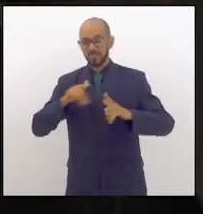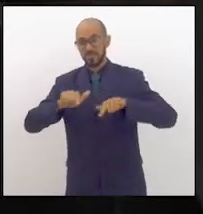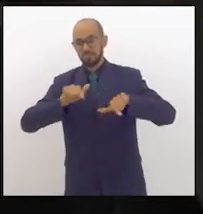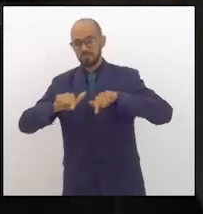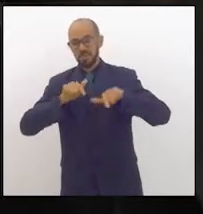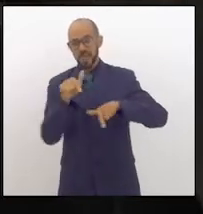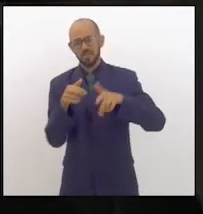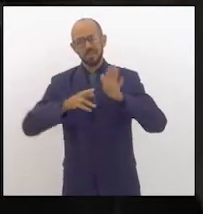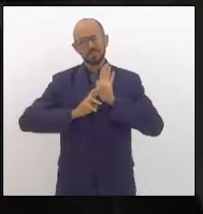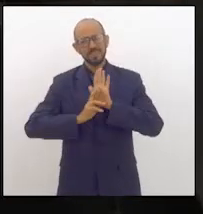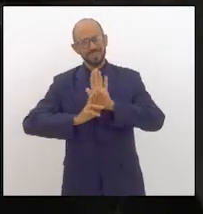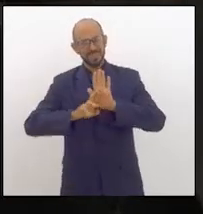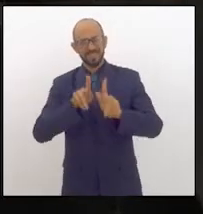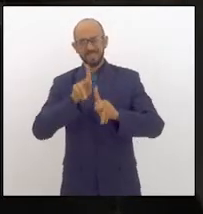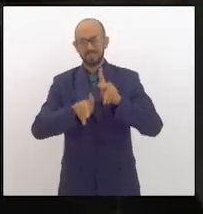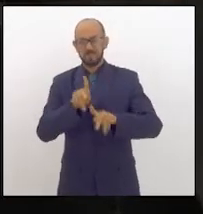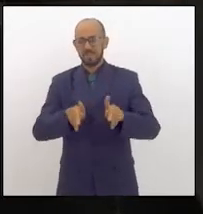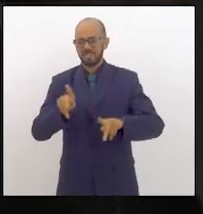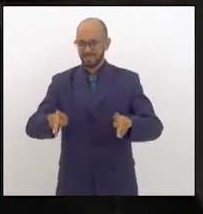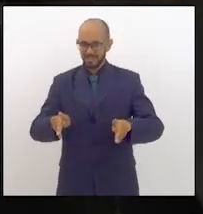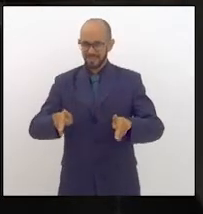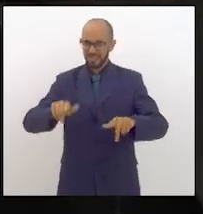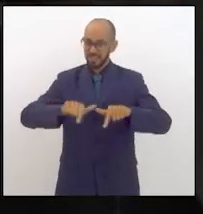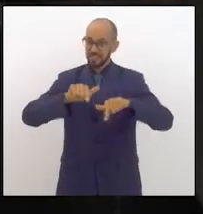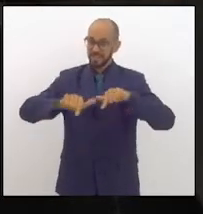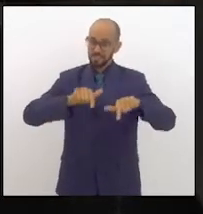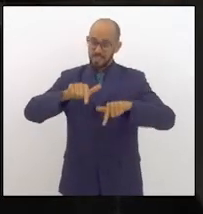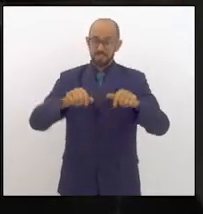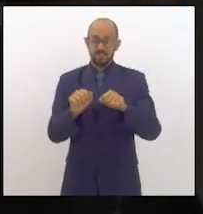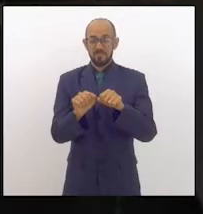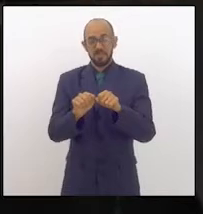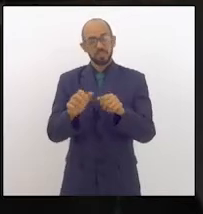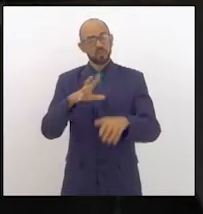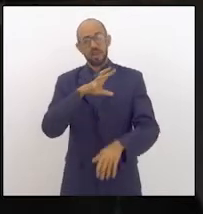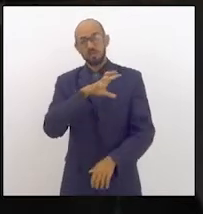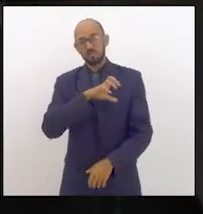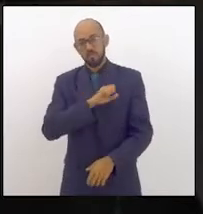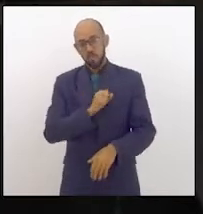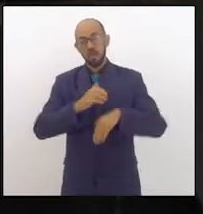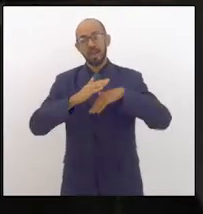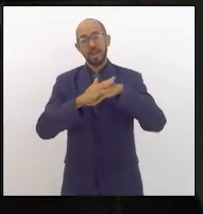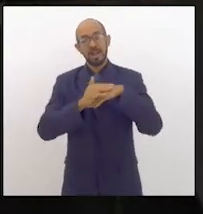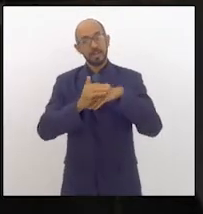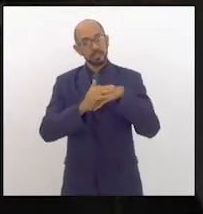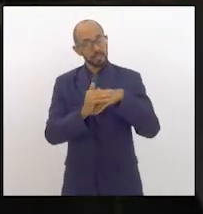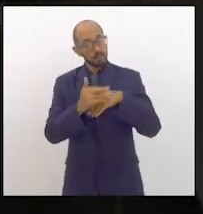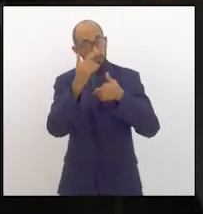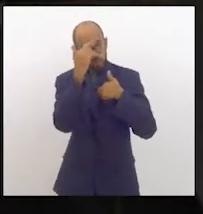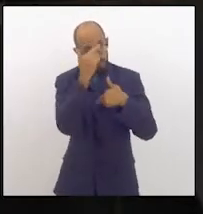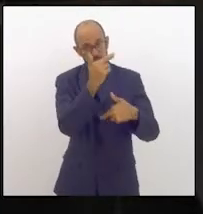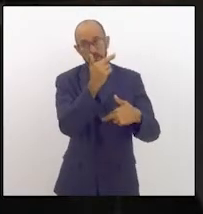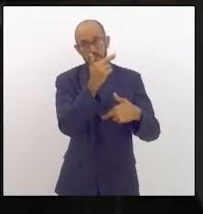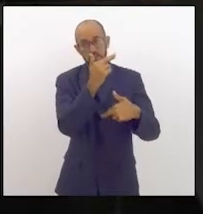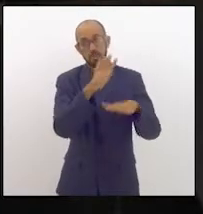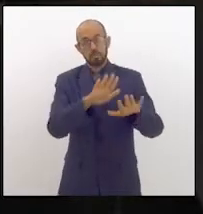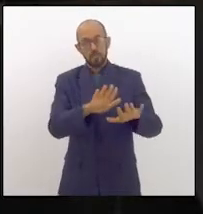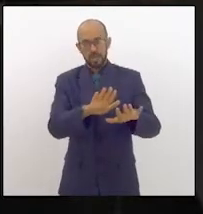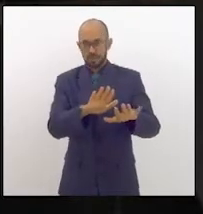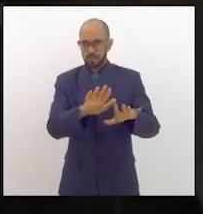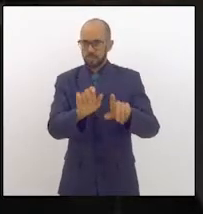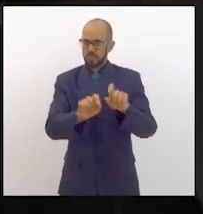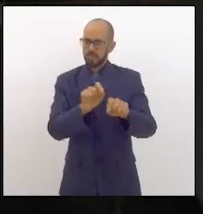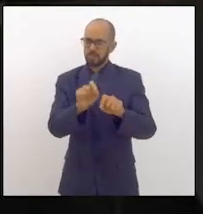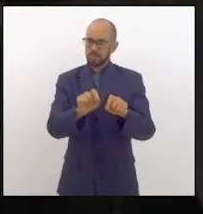representando a população e é um trabalho que eu faço com tanto amor com tanto carinho e com todo respeito mas